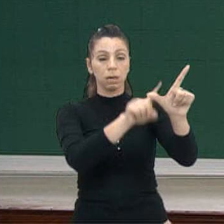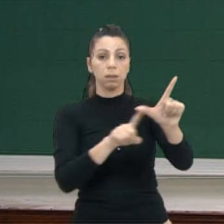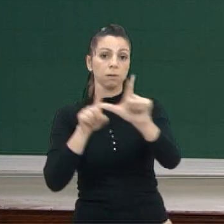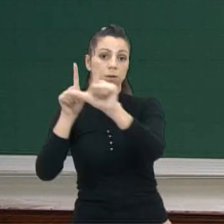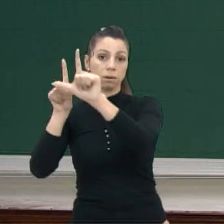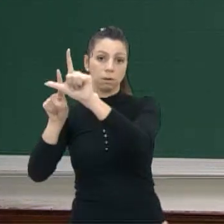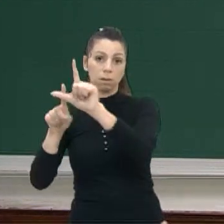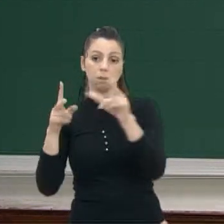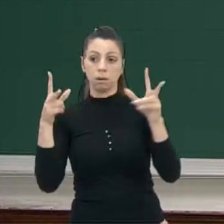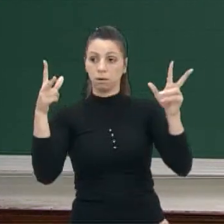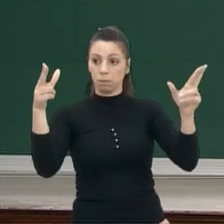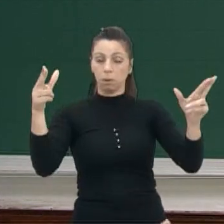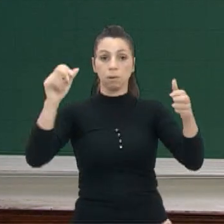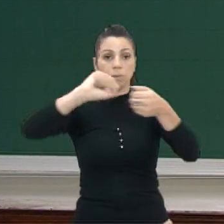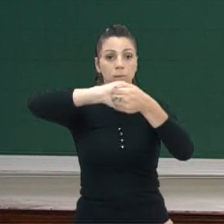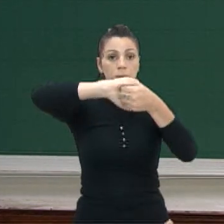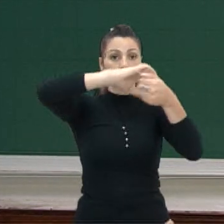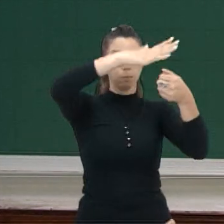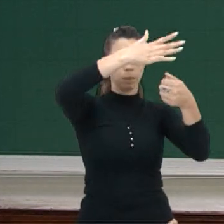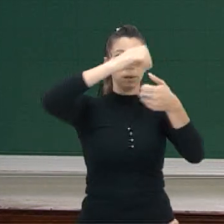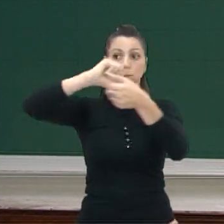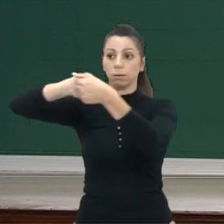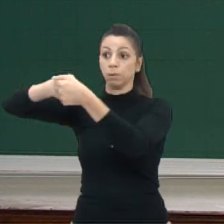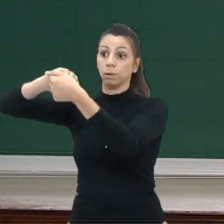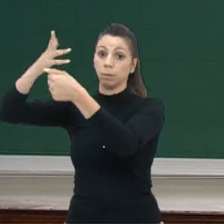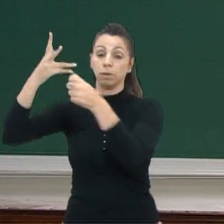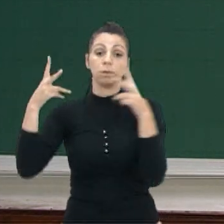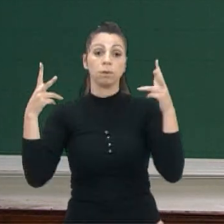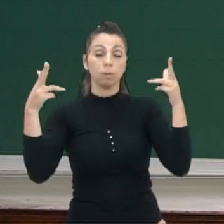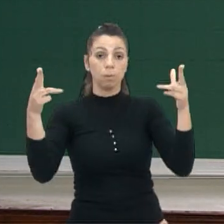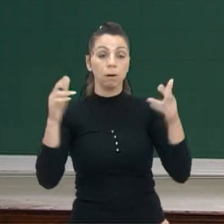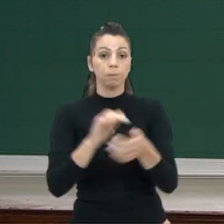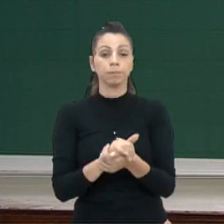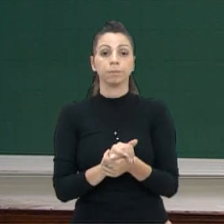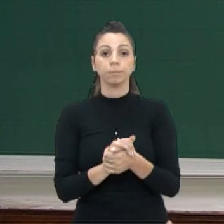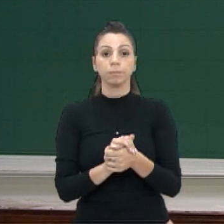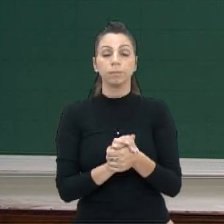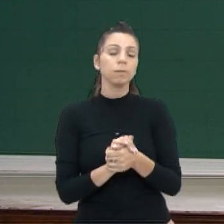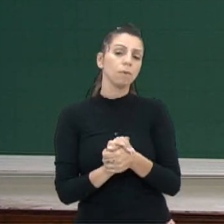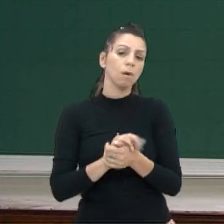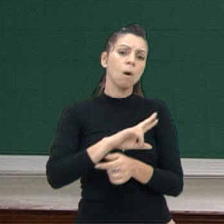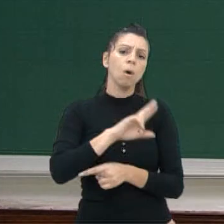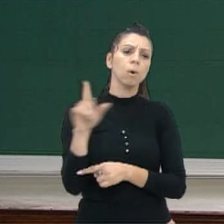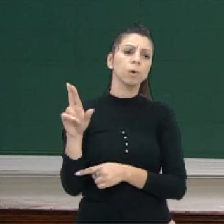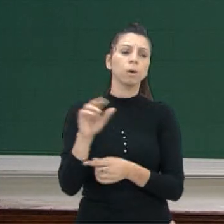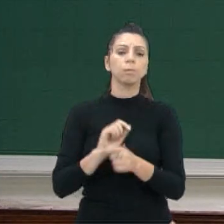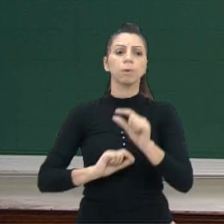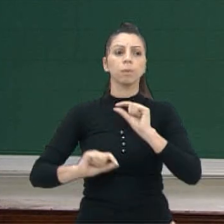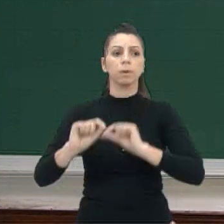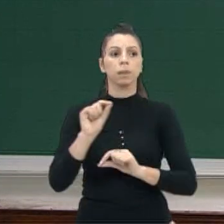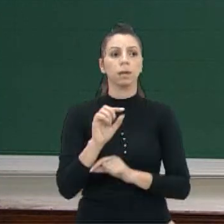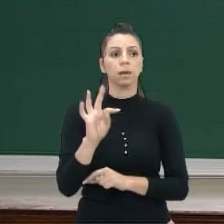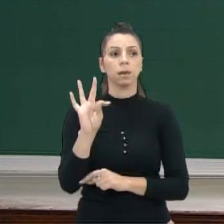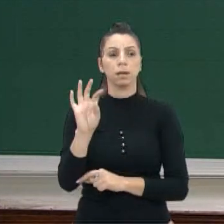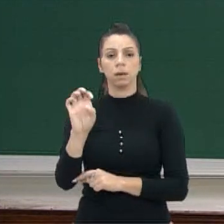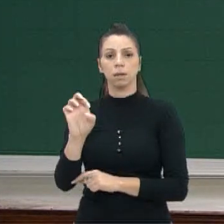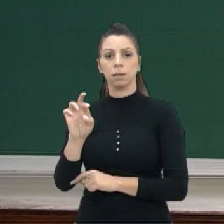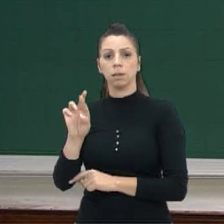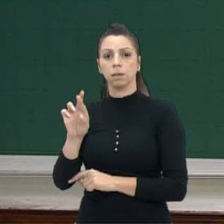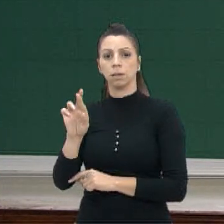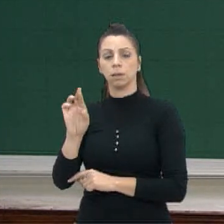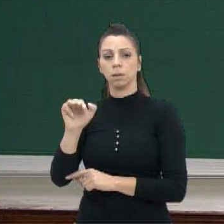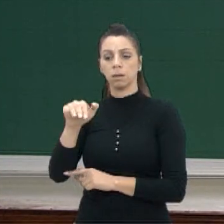expoentes, eu vou chamar esses monômios de termos semelhantes. Termos semelhantes tem que ter o quê?